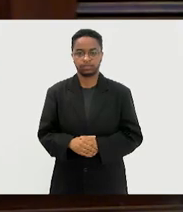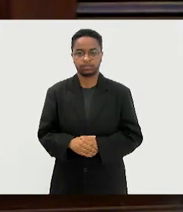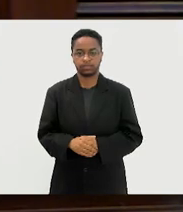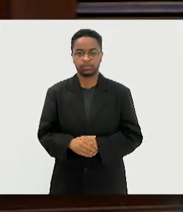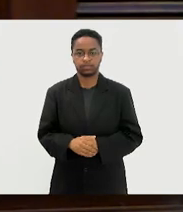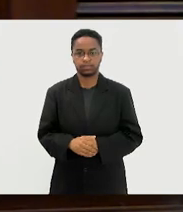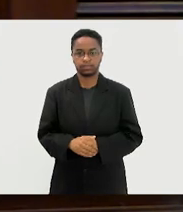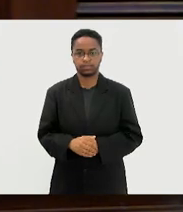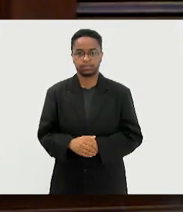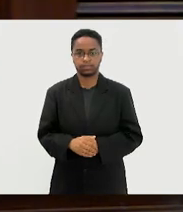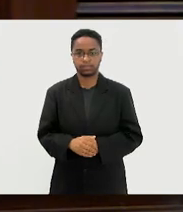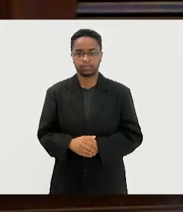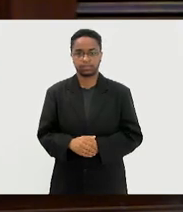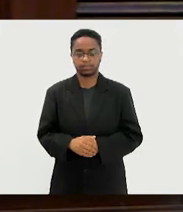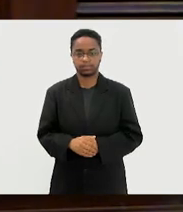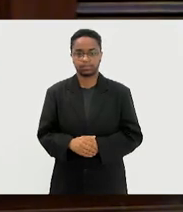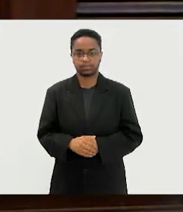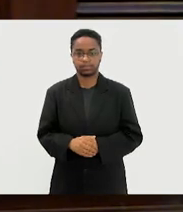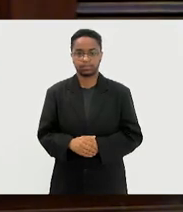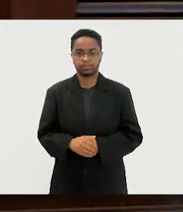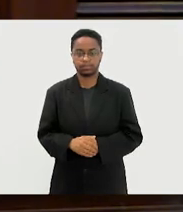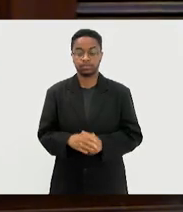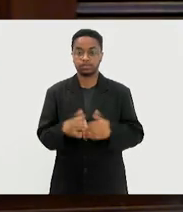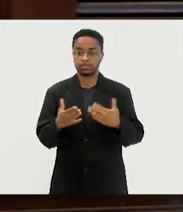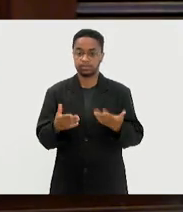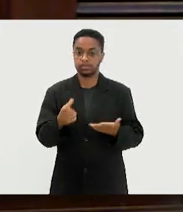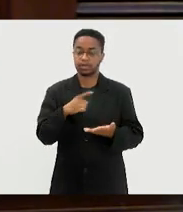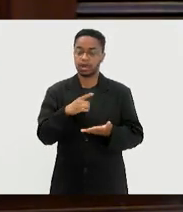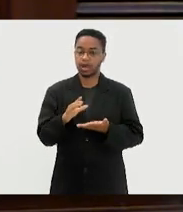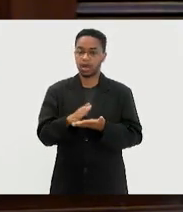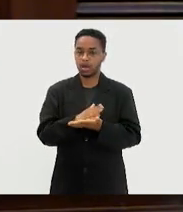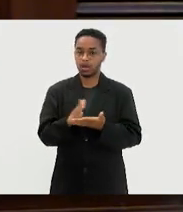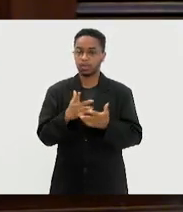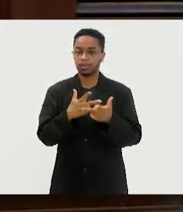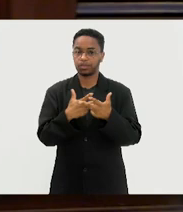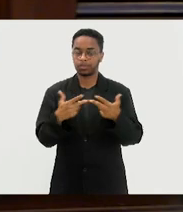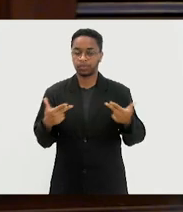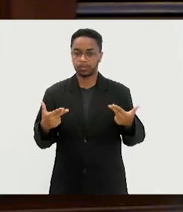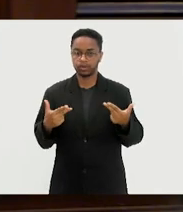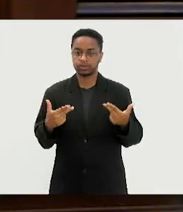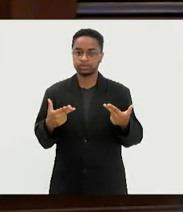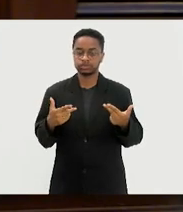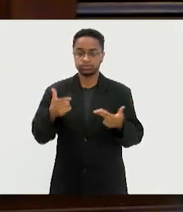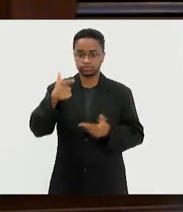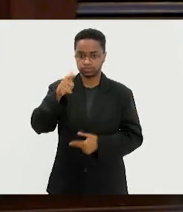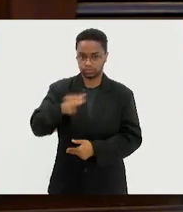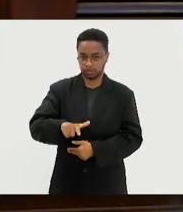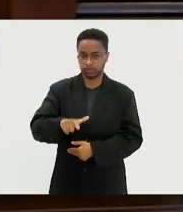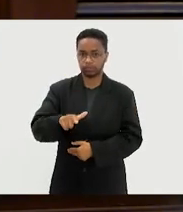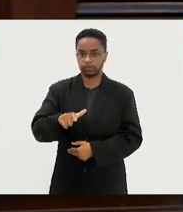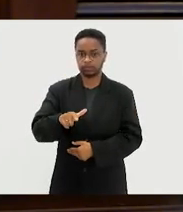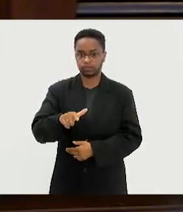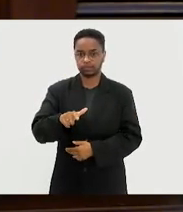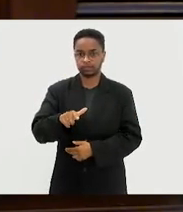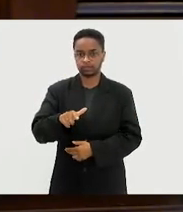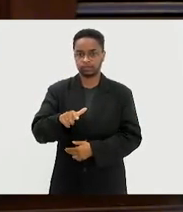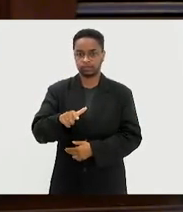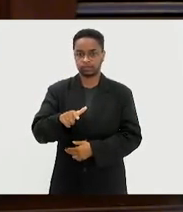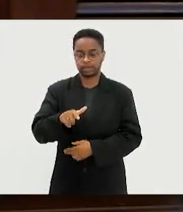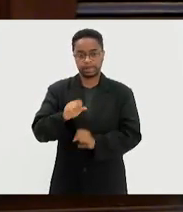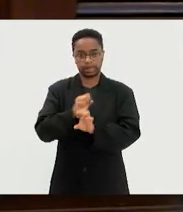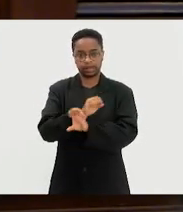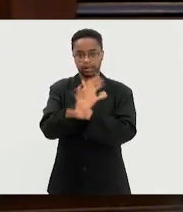E algumas coisas, senhor presidente, ficaram mais uma vez muito